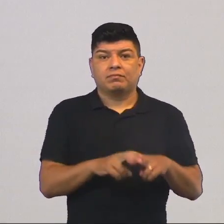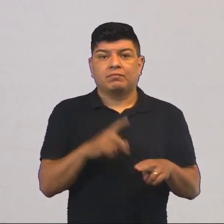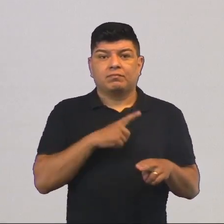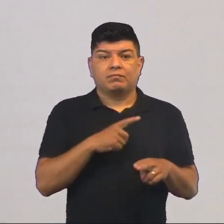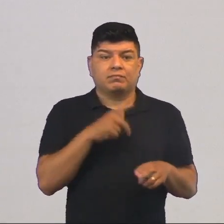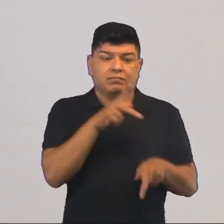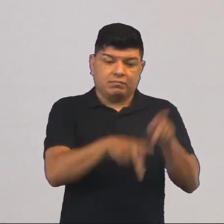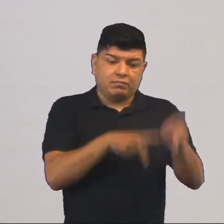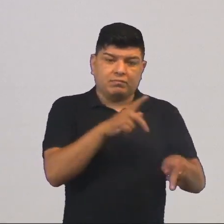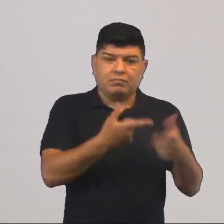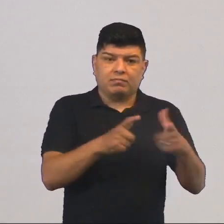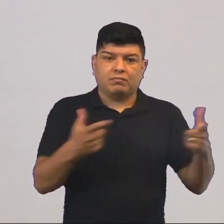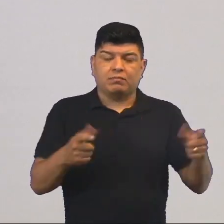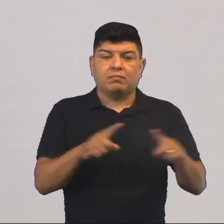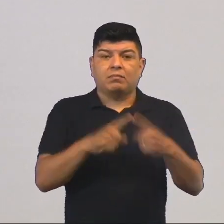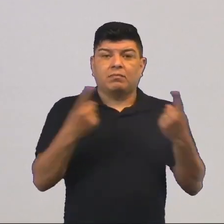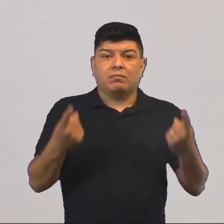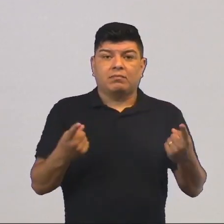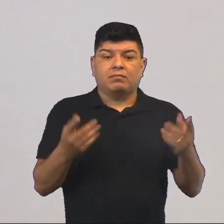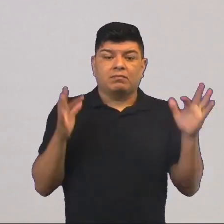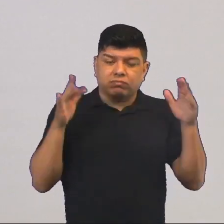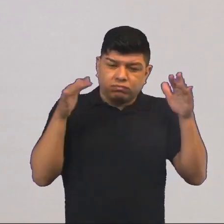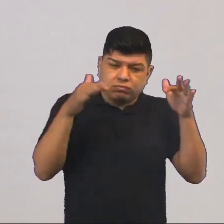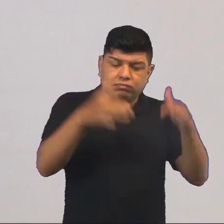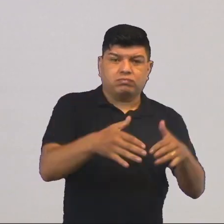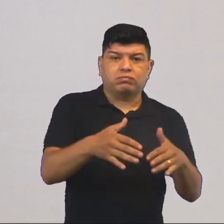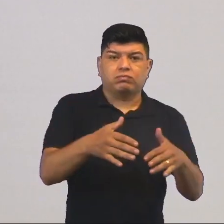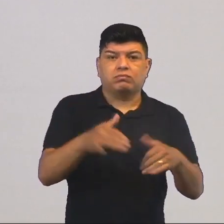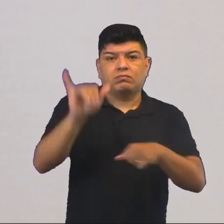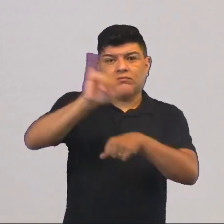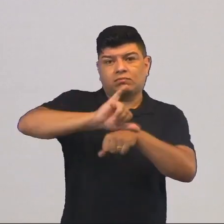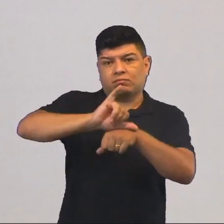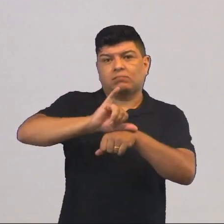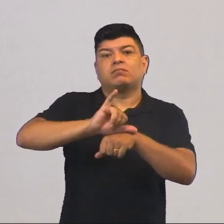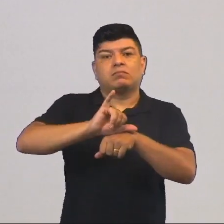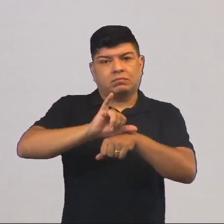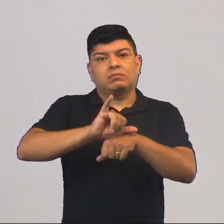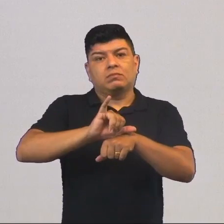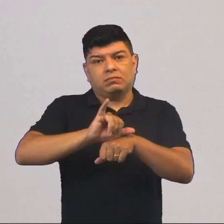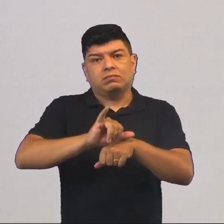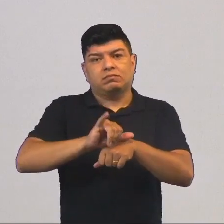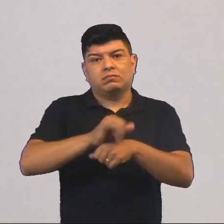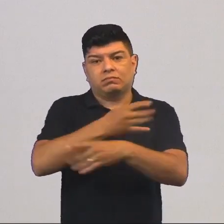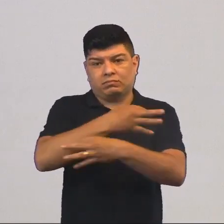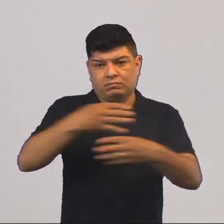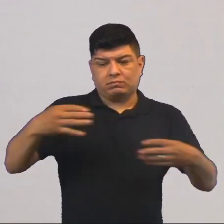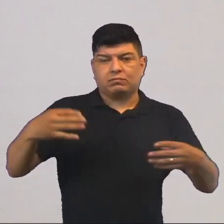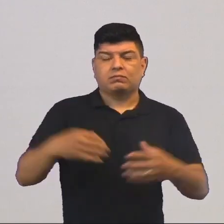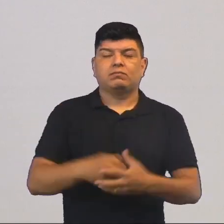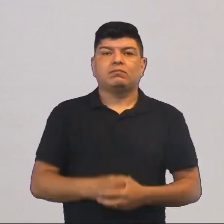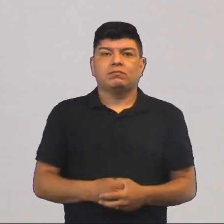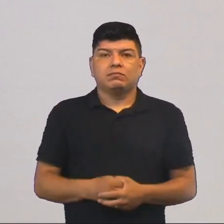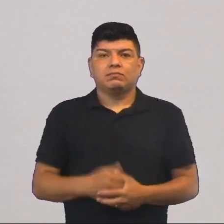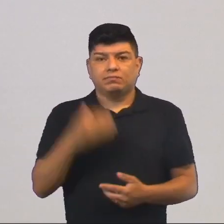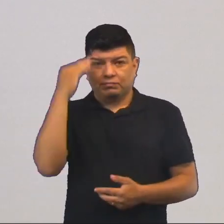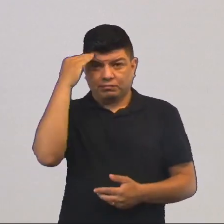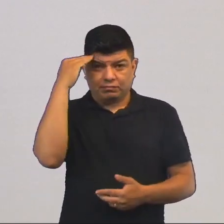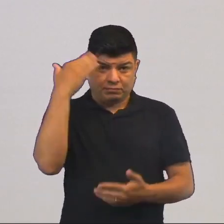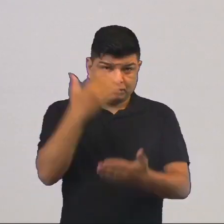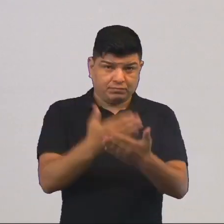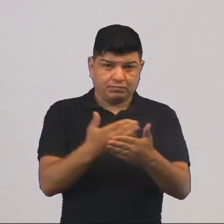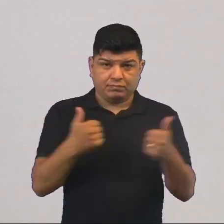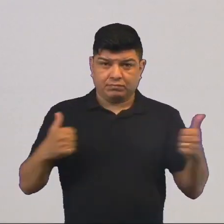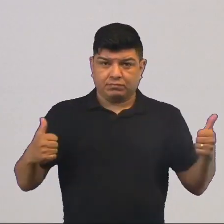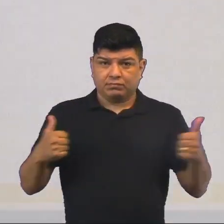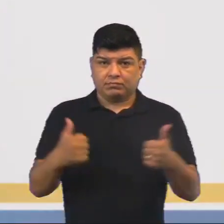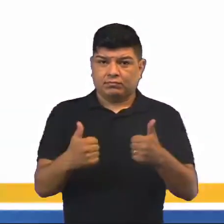população elevada, mas essa população se concentra na maior parte nas capitais e nas regiões metropolitanas. Entendido até aqui?